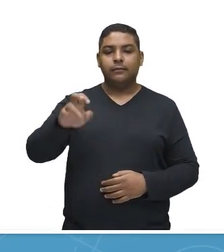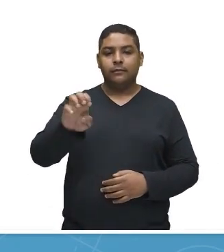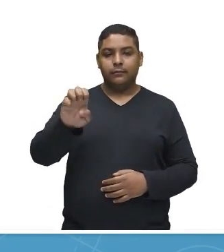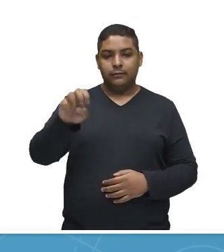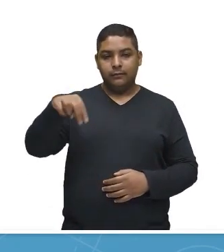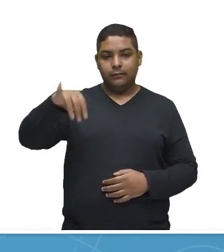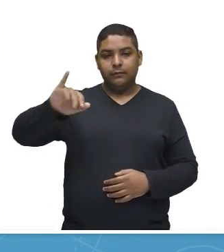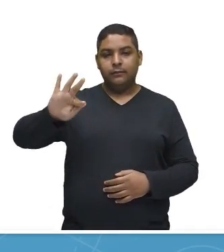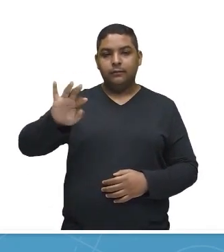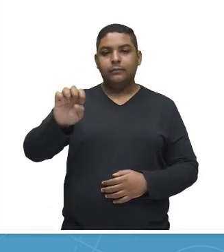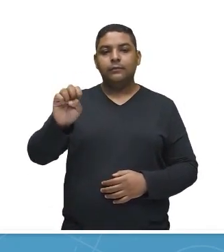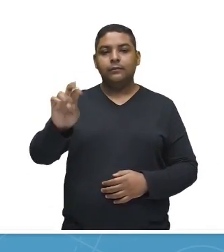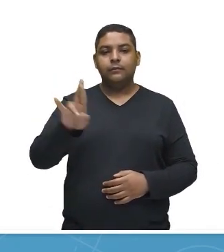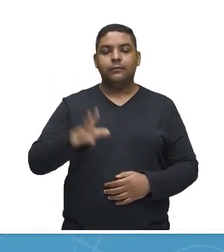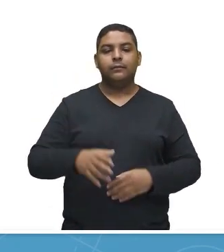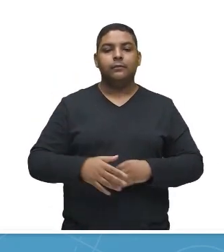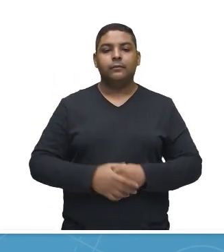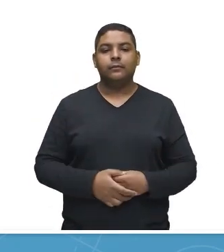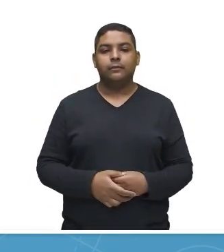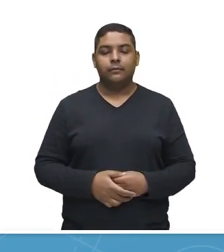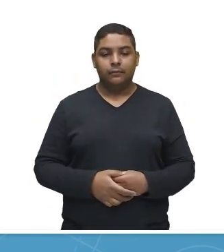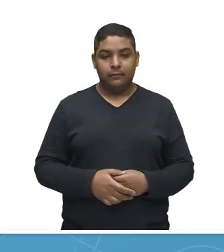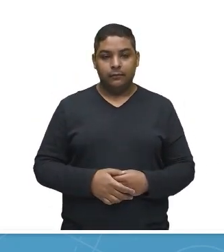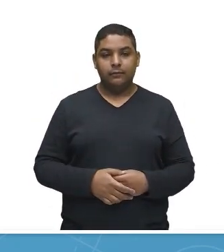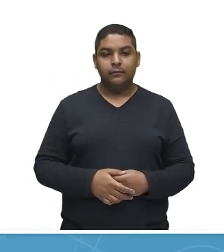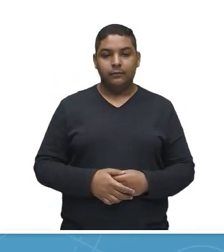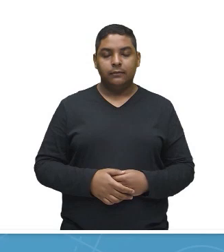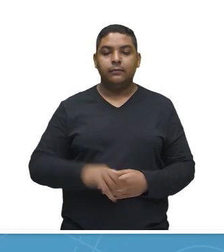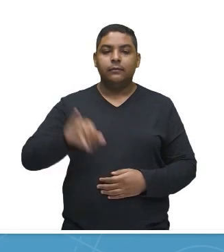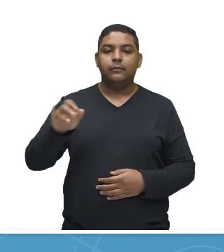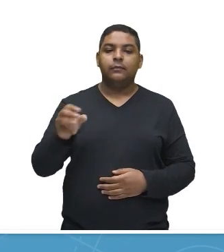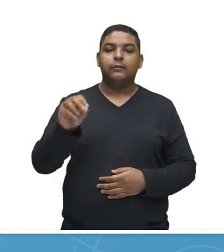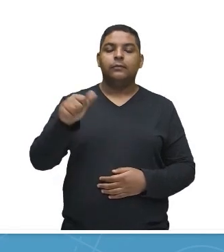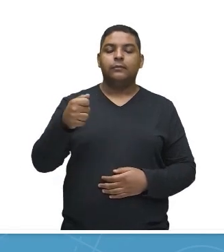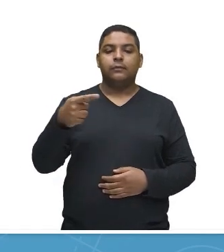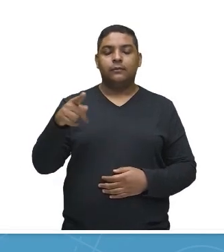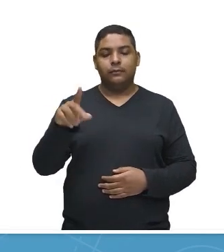já falaram, João Vitor, vamos lá, quem mais?